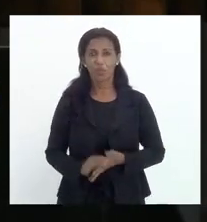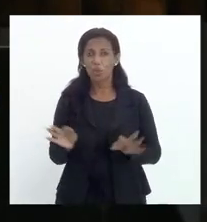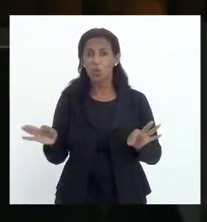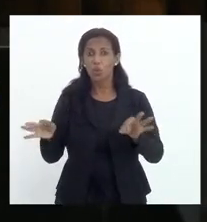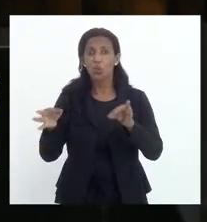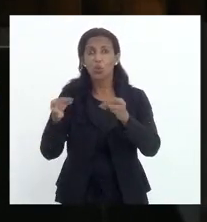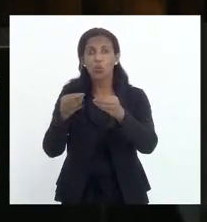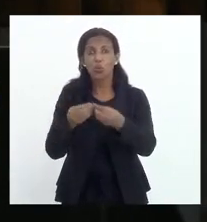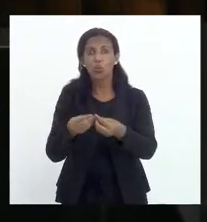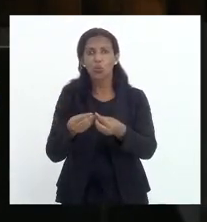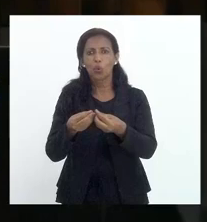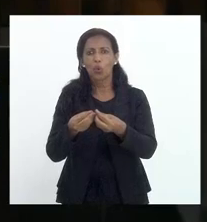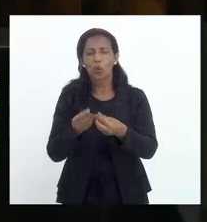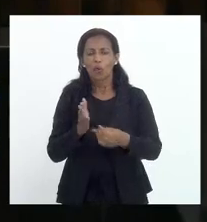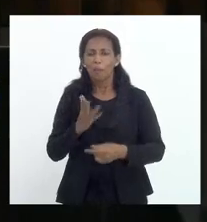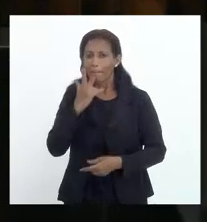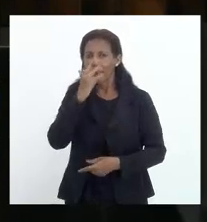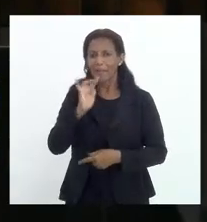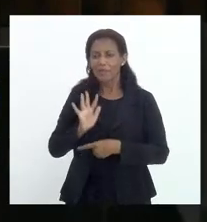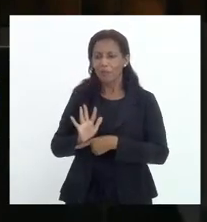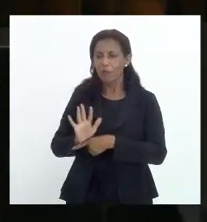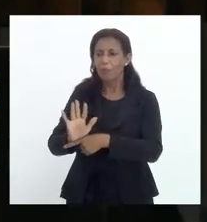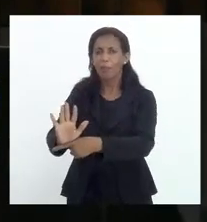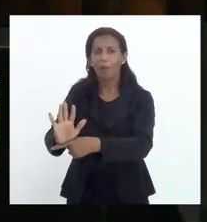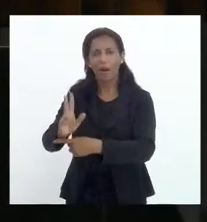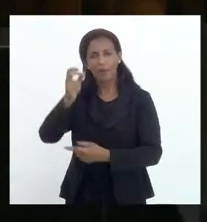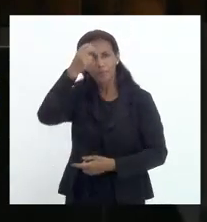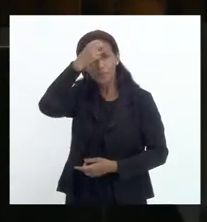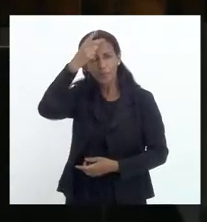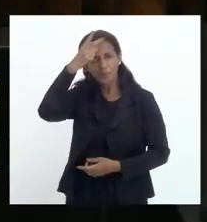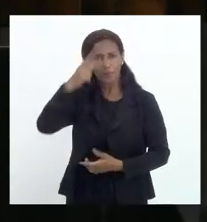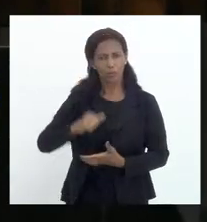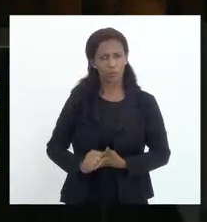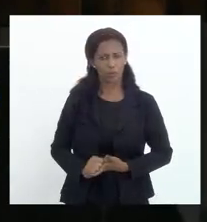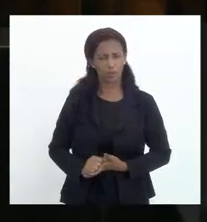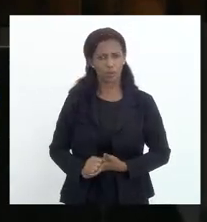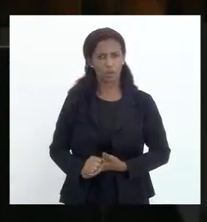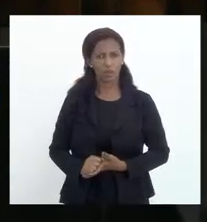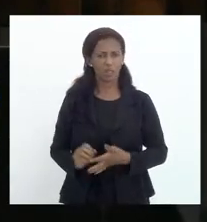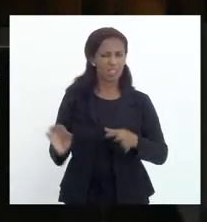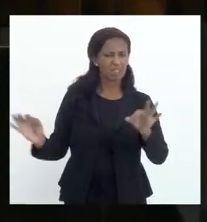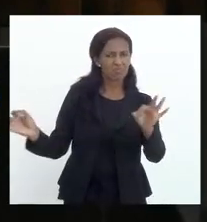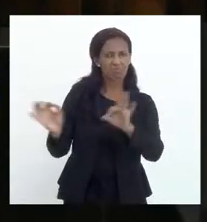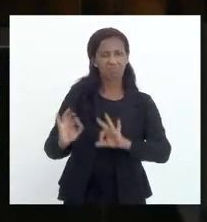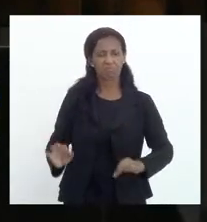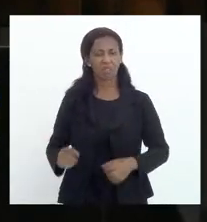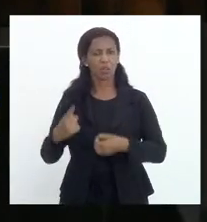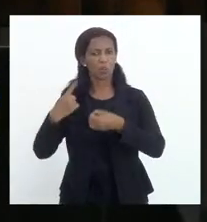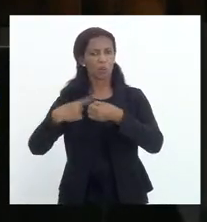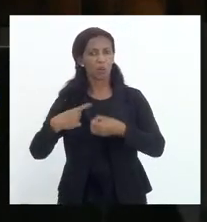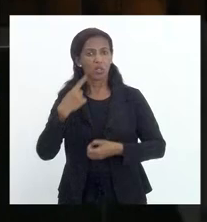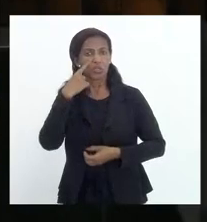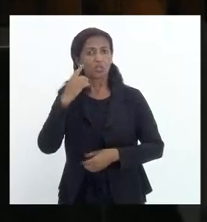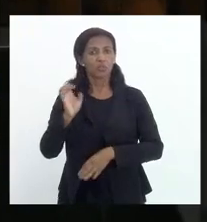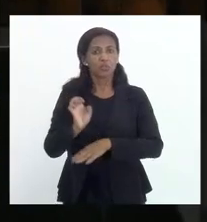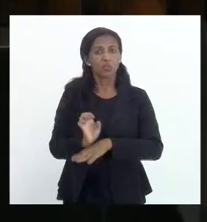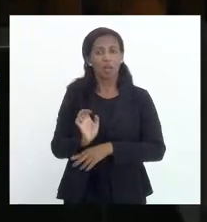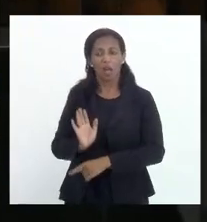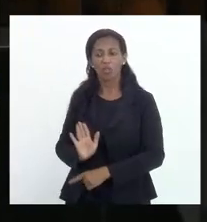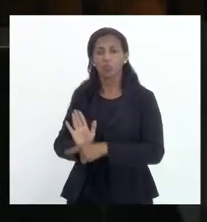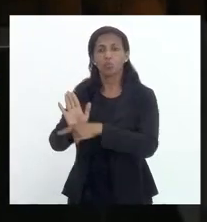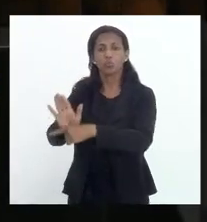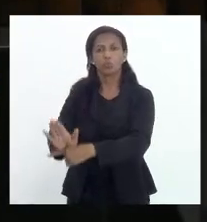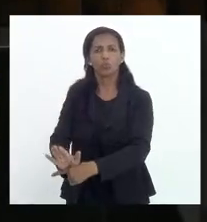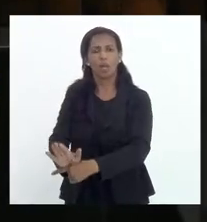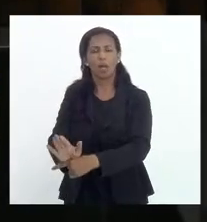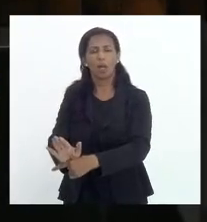tudo foi sendo empurrado para os municípios. Em momento algum, né, a gente viu o Estado estender a mão